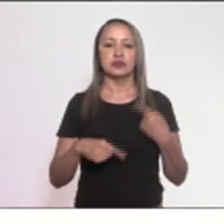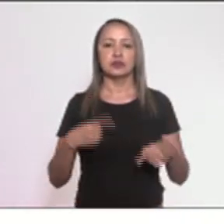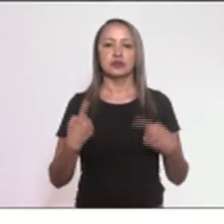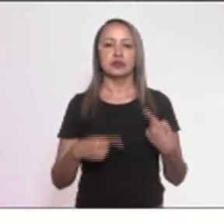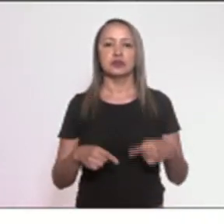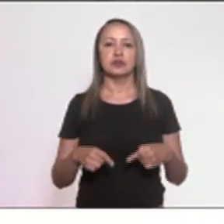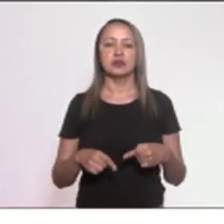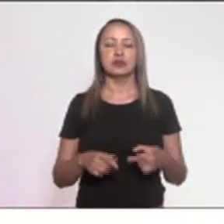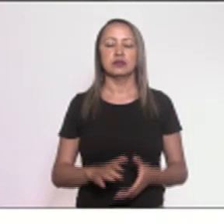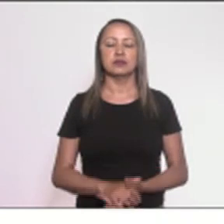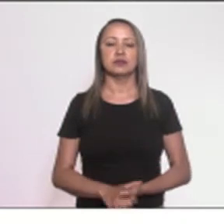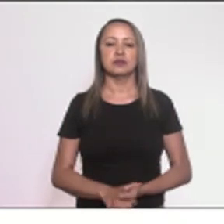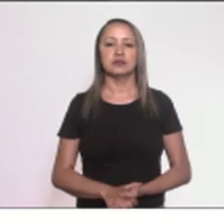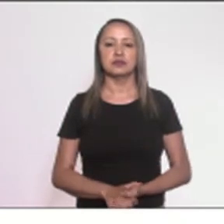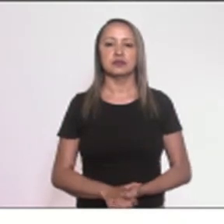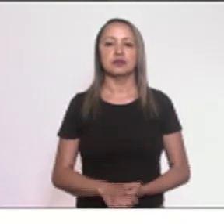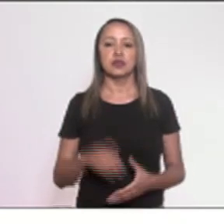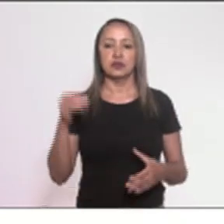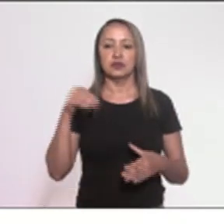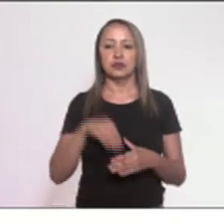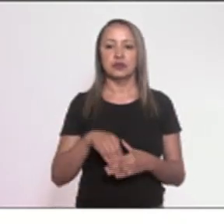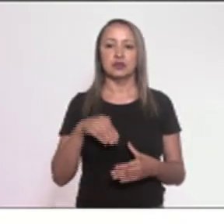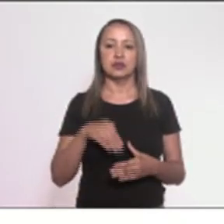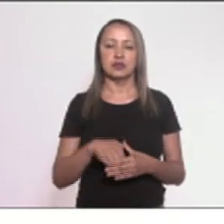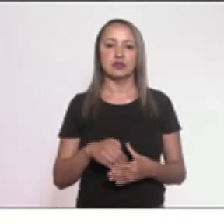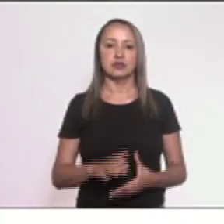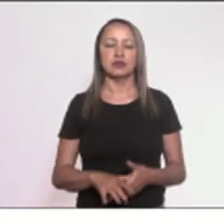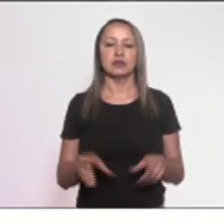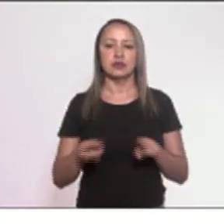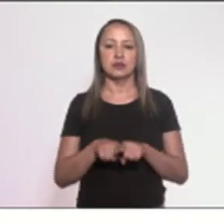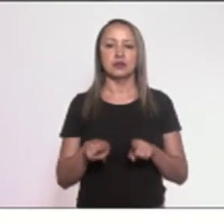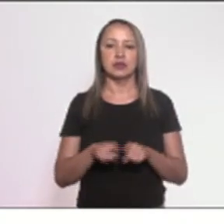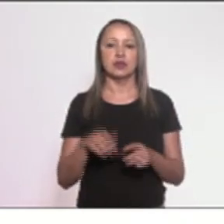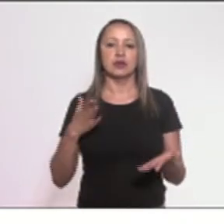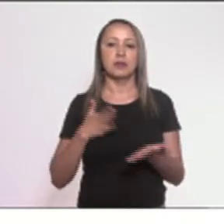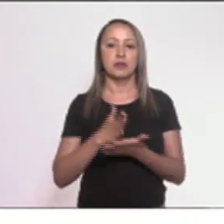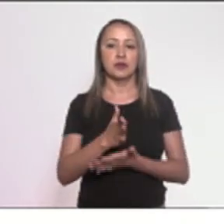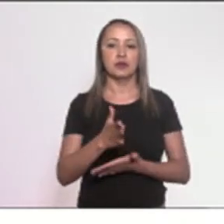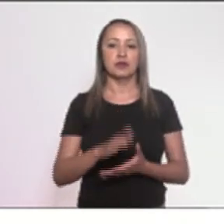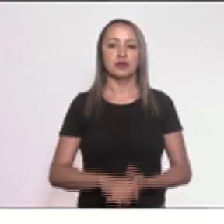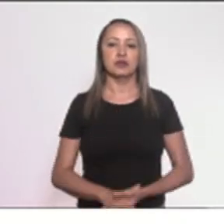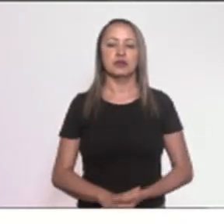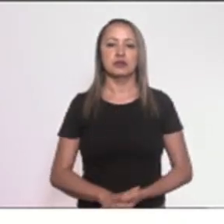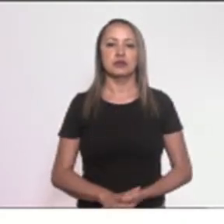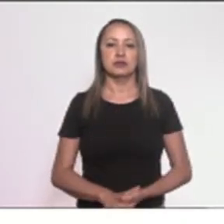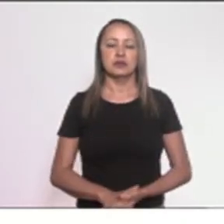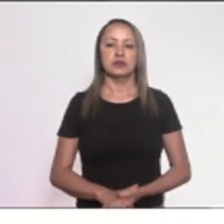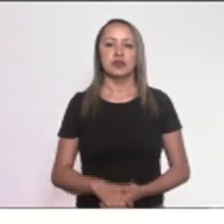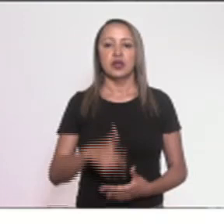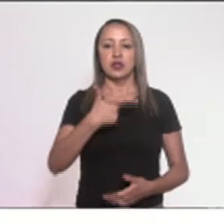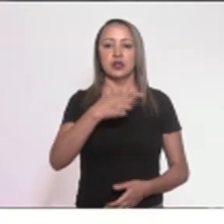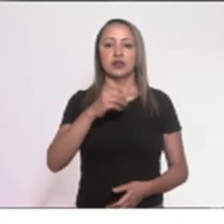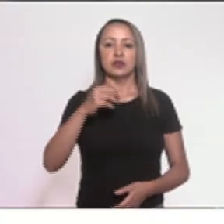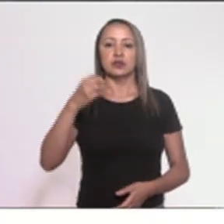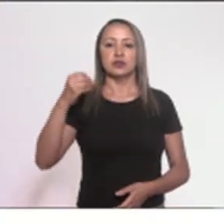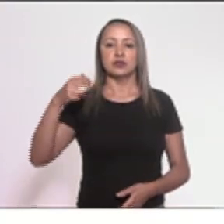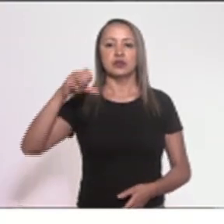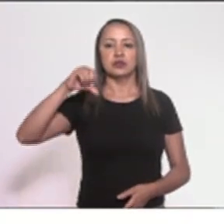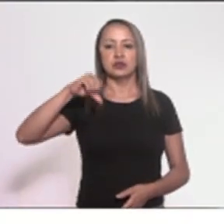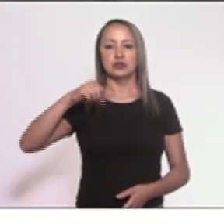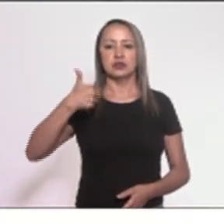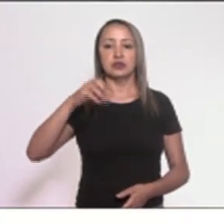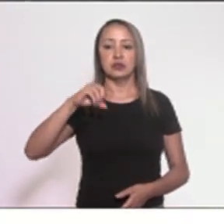queira discutir, encerrada a discussão, em votação, os senhores que aprovam, eles como estão aprovado. Requerimento número 124/2019, de autoria do deputado Samuel